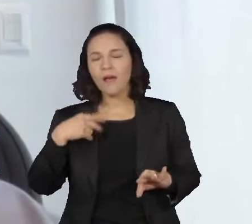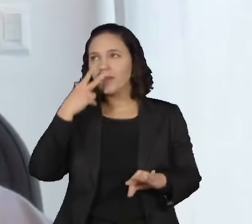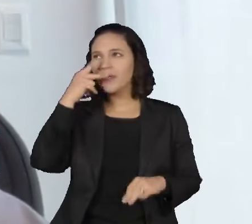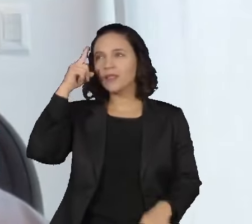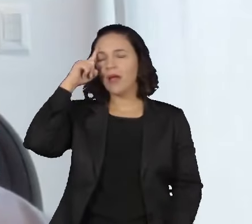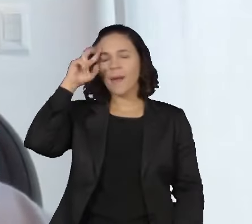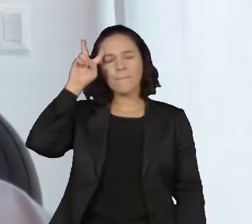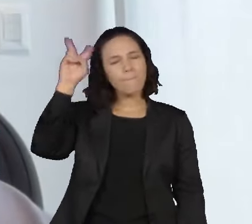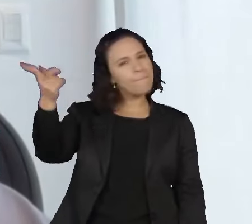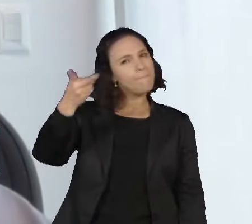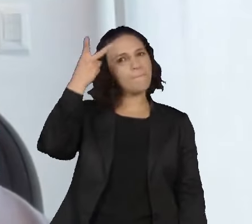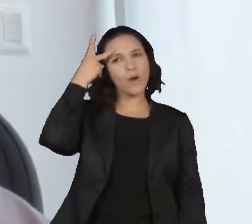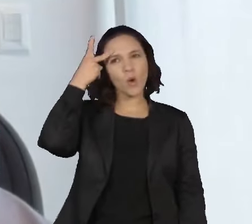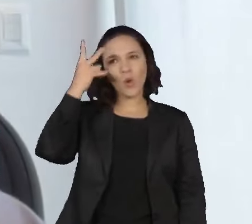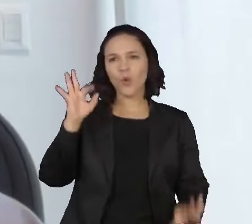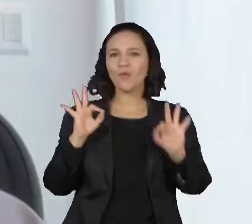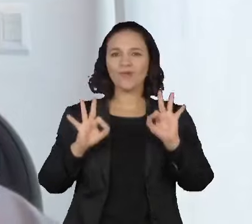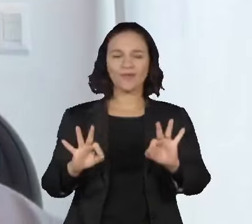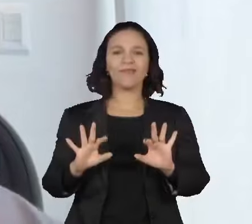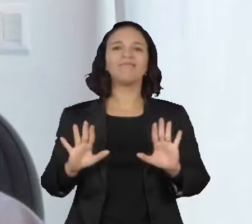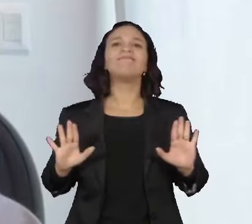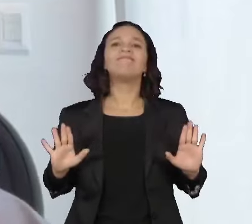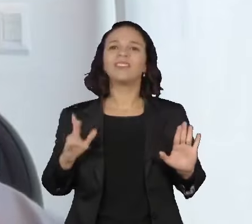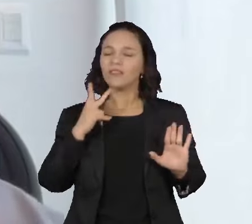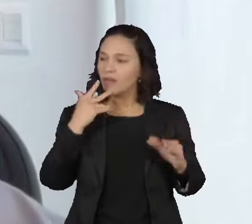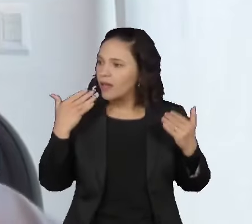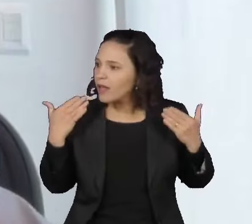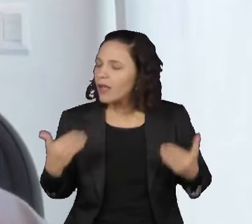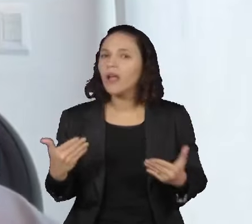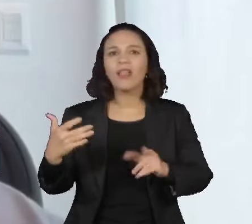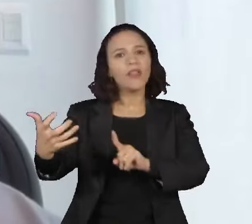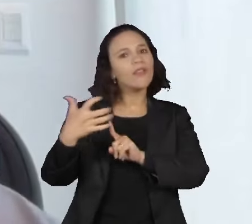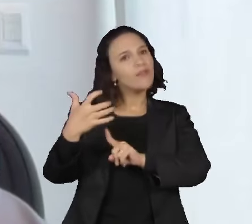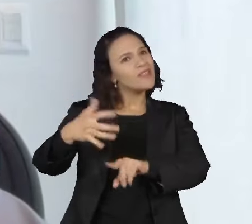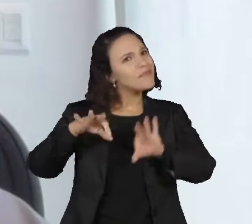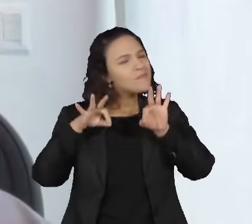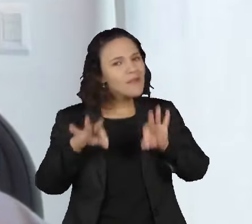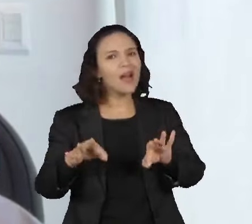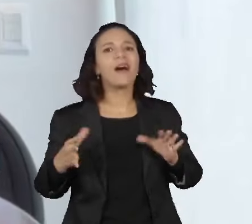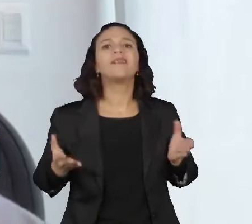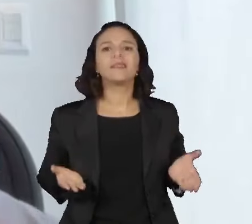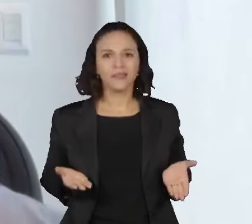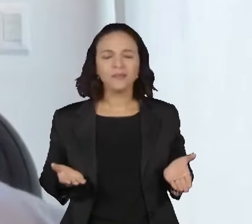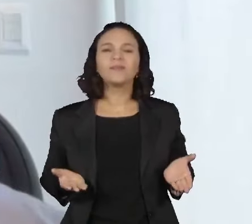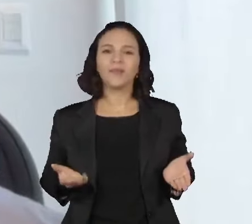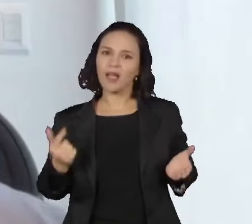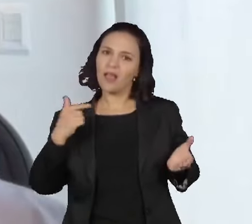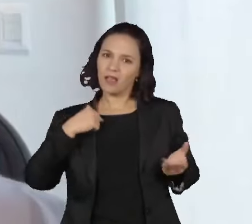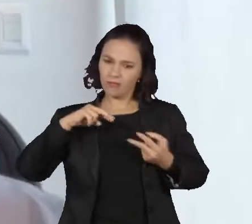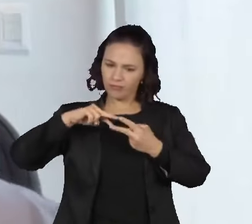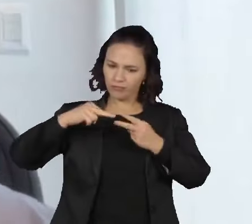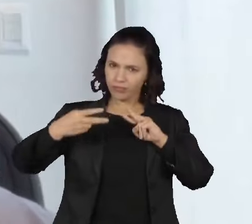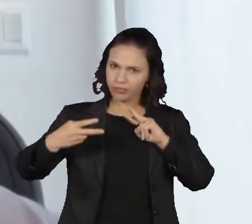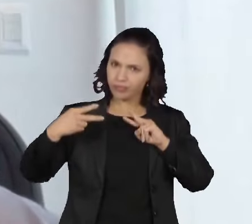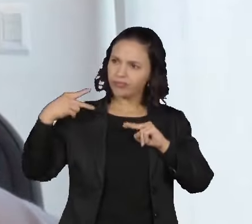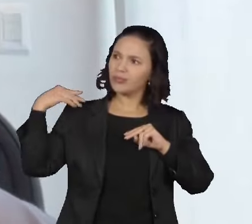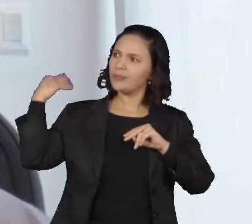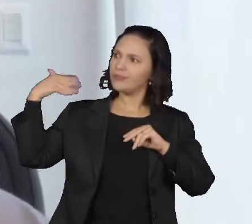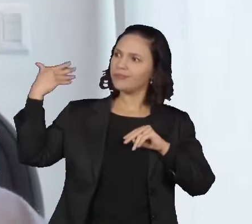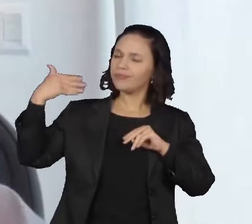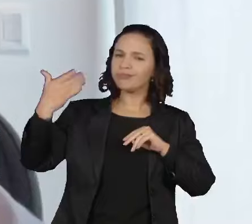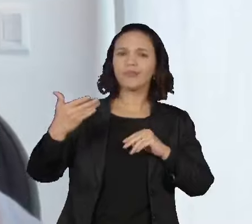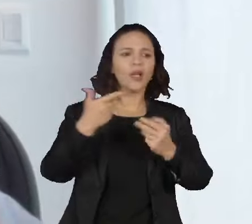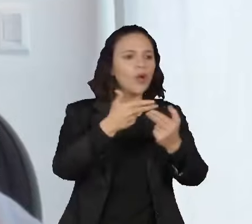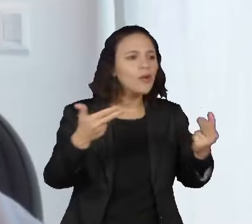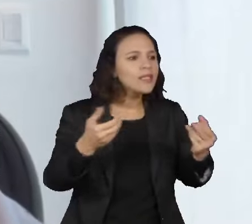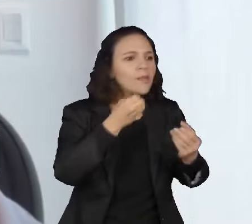pessoa começa a mudar de uma maneira diferente. Realmente, existe realmente um link entre tudo que a gente sabe que é